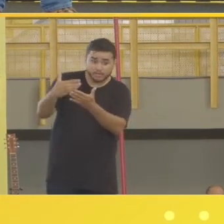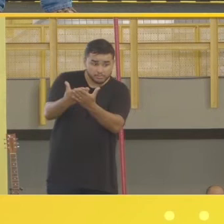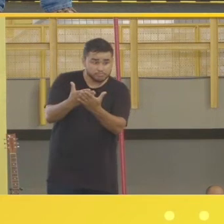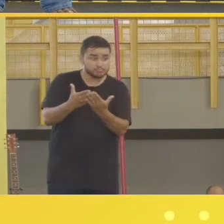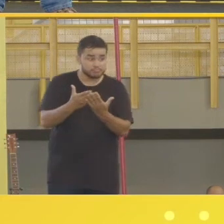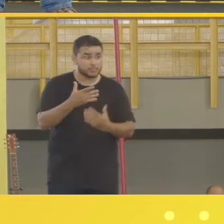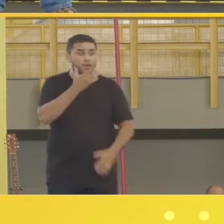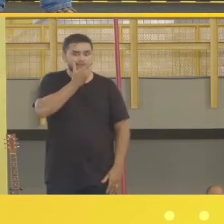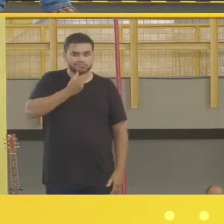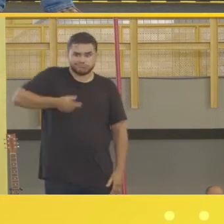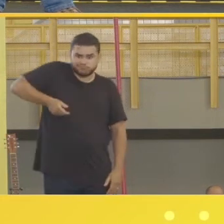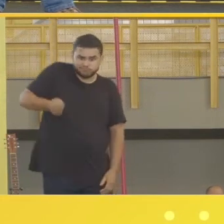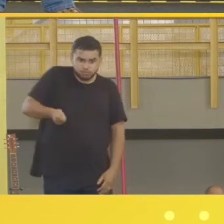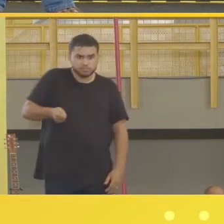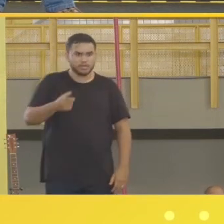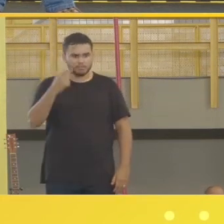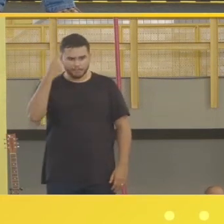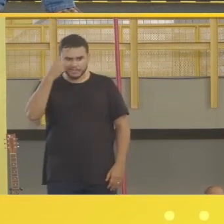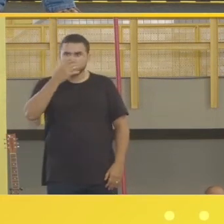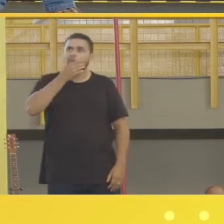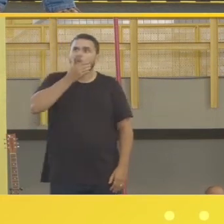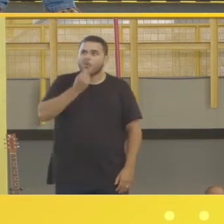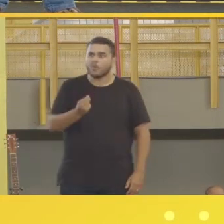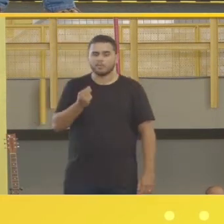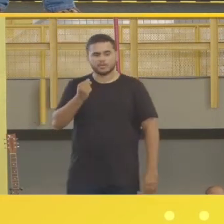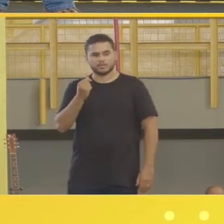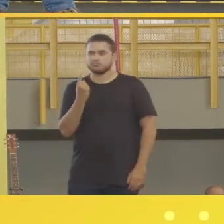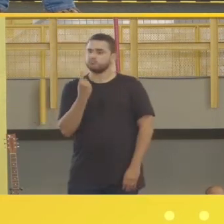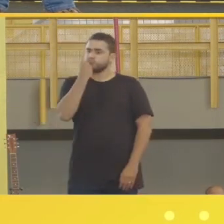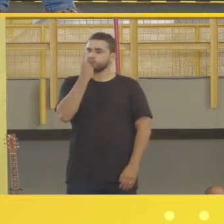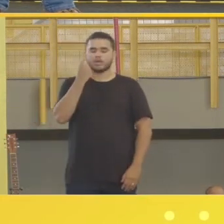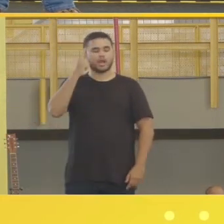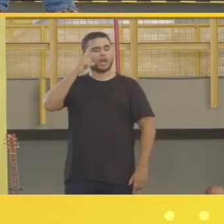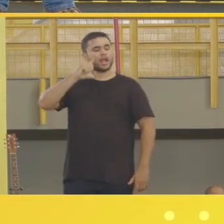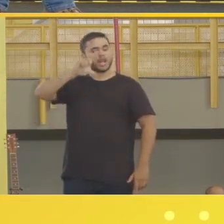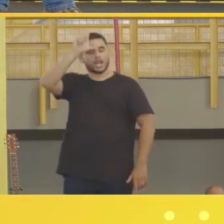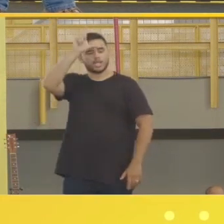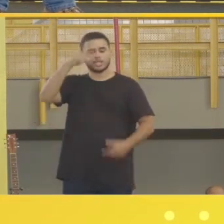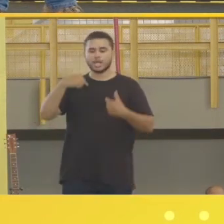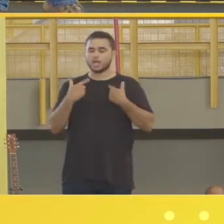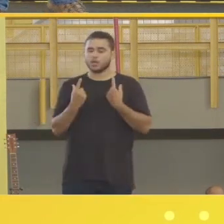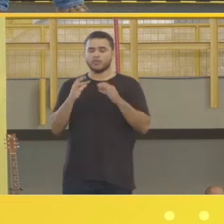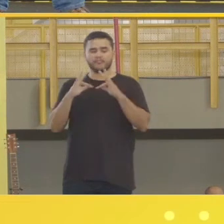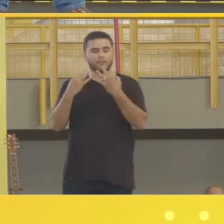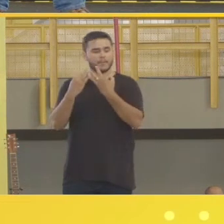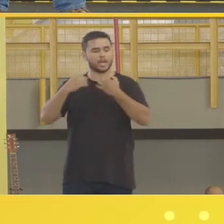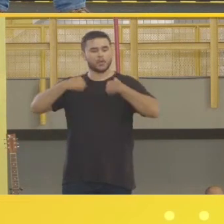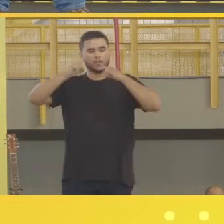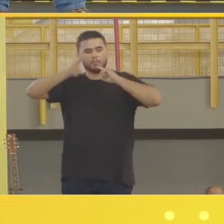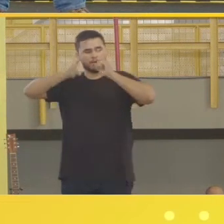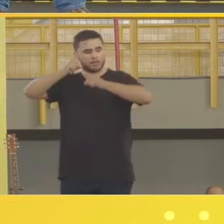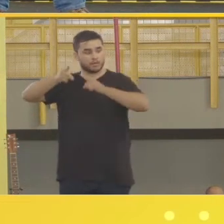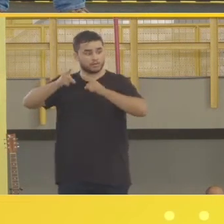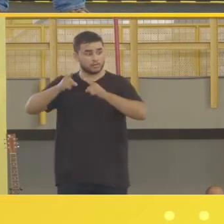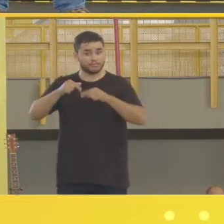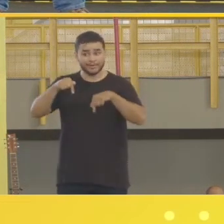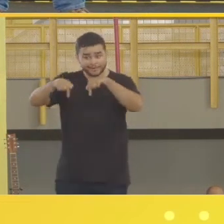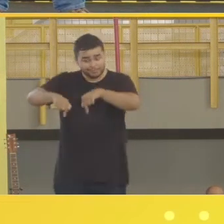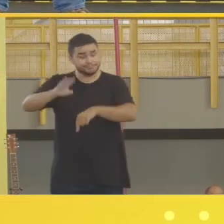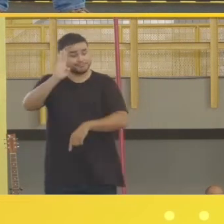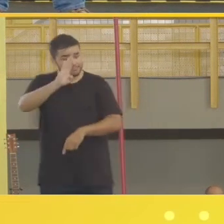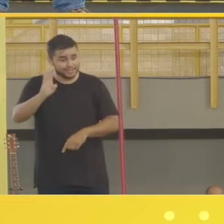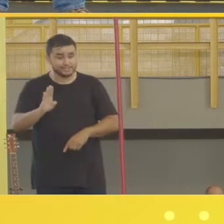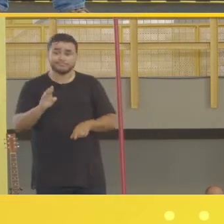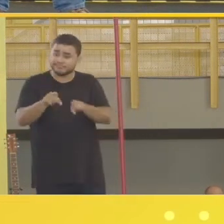essa estrutura patriarcal ela é vista não só no Brasil, mas em diferentes partes do mundo, mas